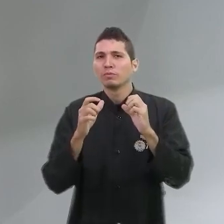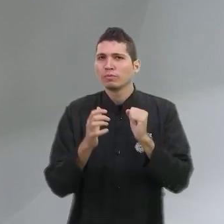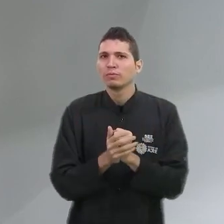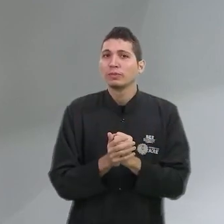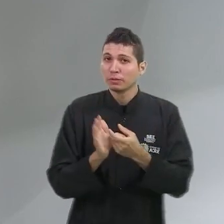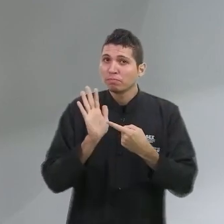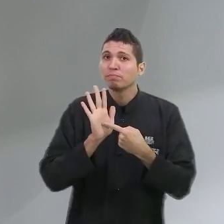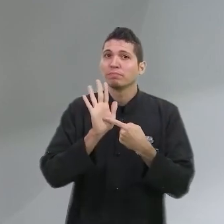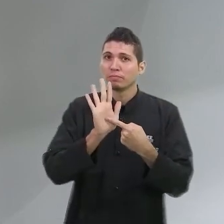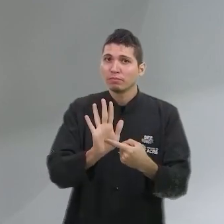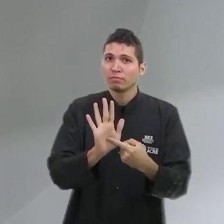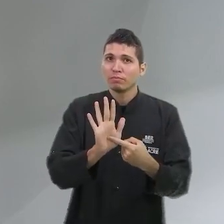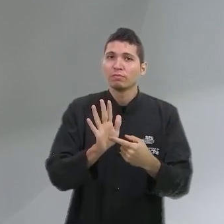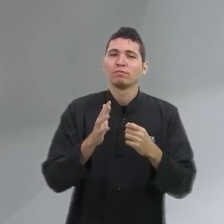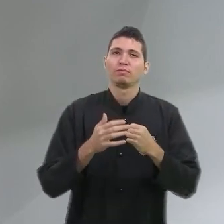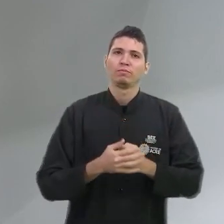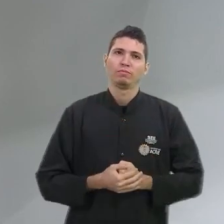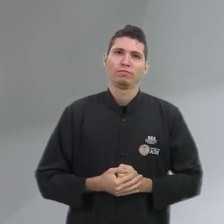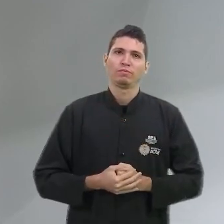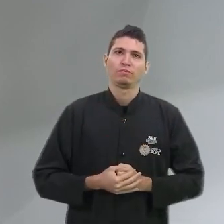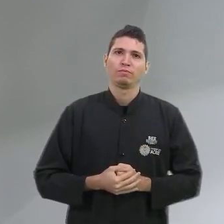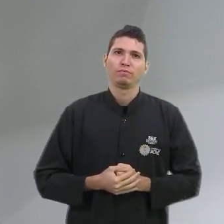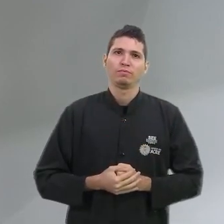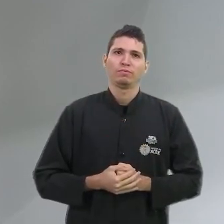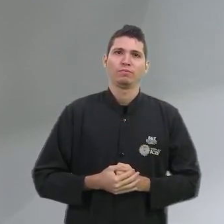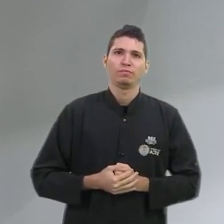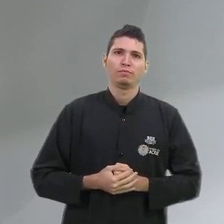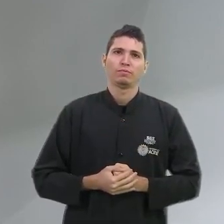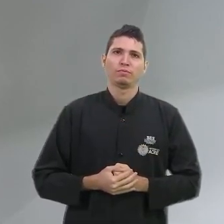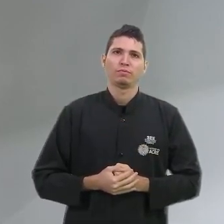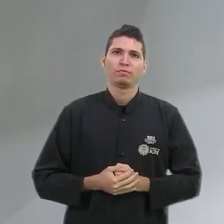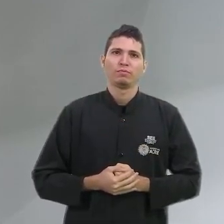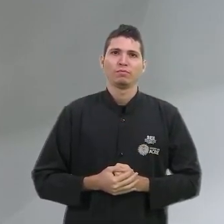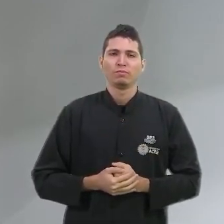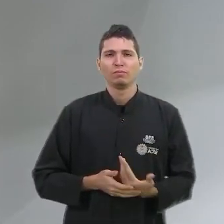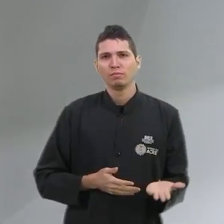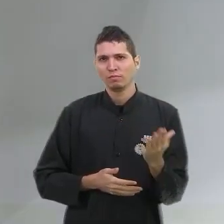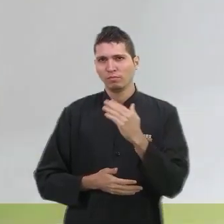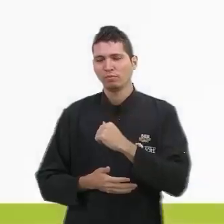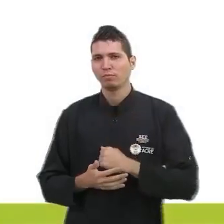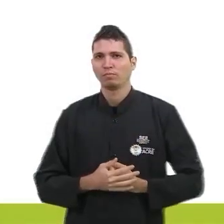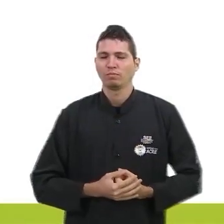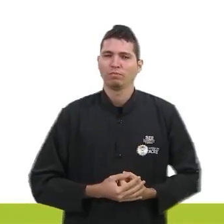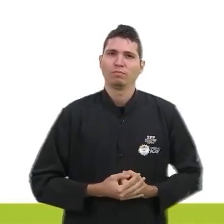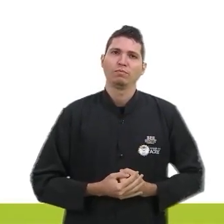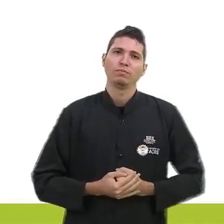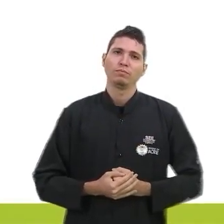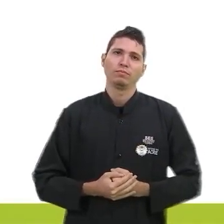ele é positivo também e negativo. Tá? Me acompanhe.